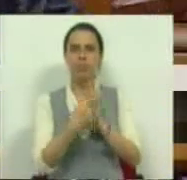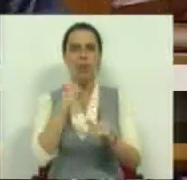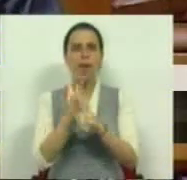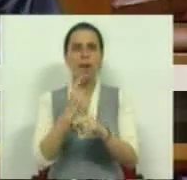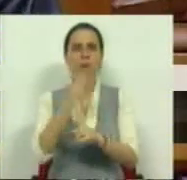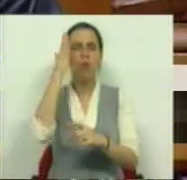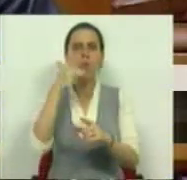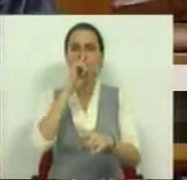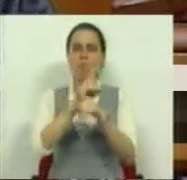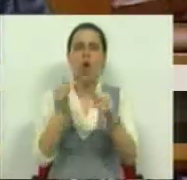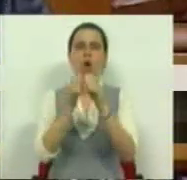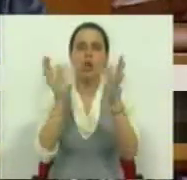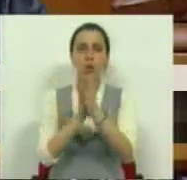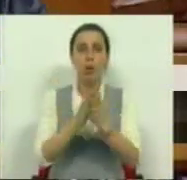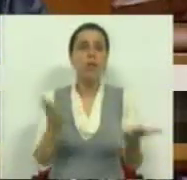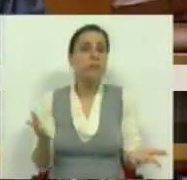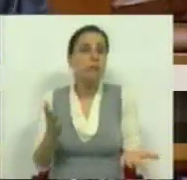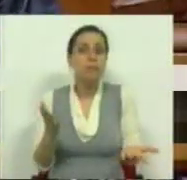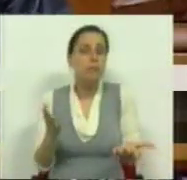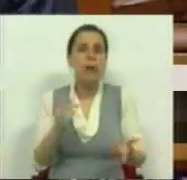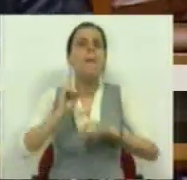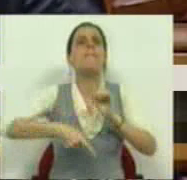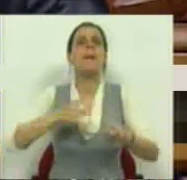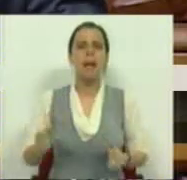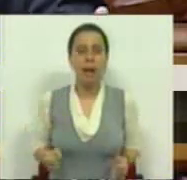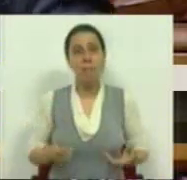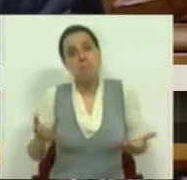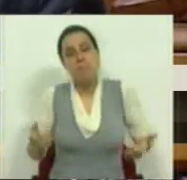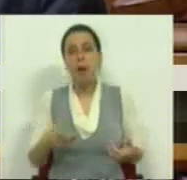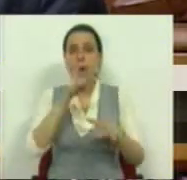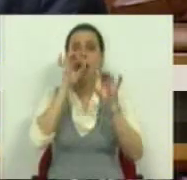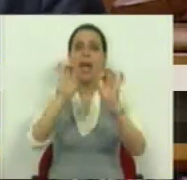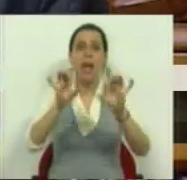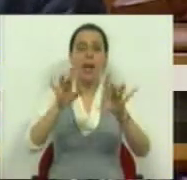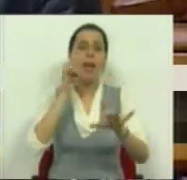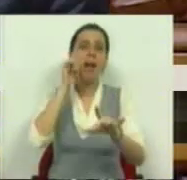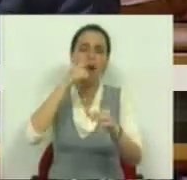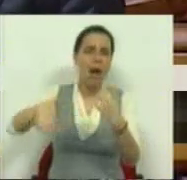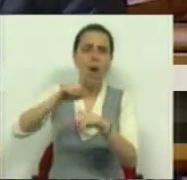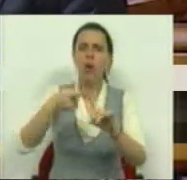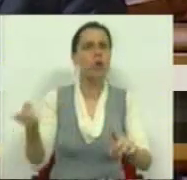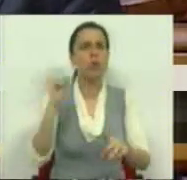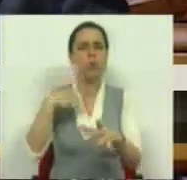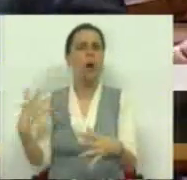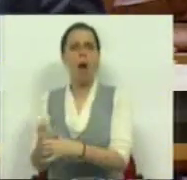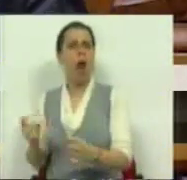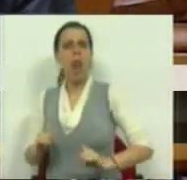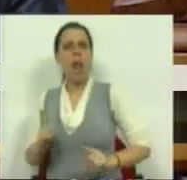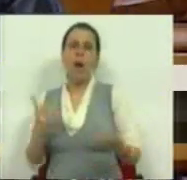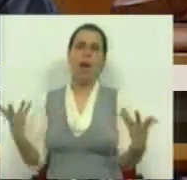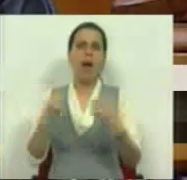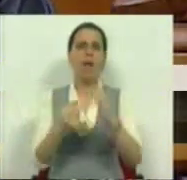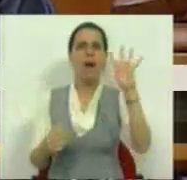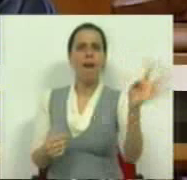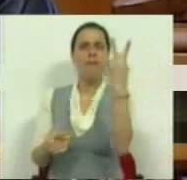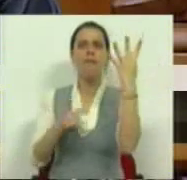os nomes de todas, a faculdade de... Para quê? Exatamente para enganar os incautos. Não estamos a extinguir, juntamos